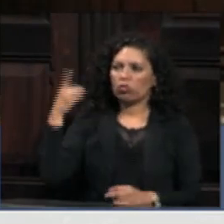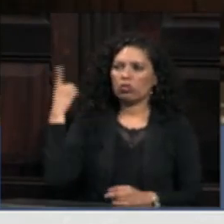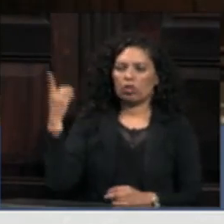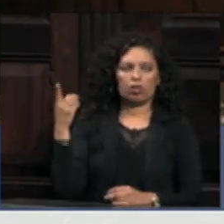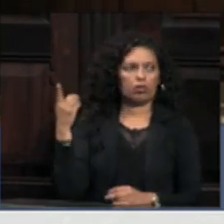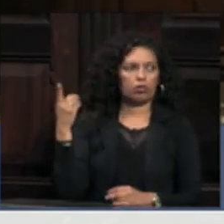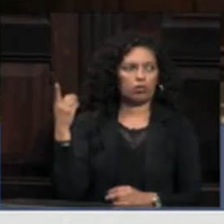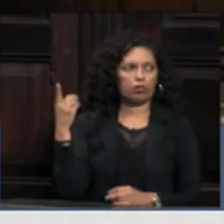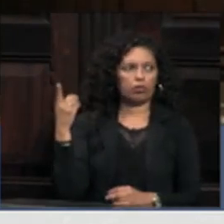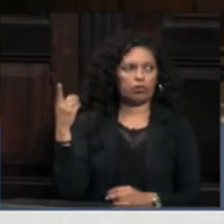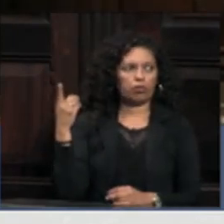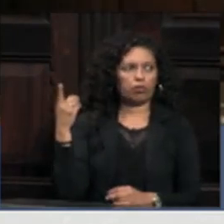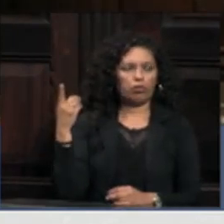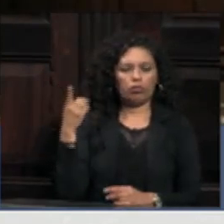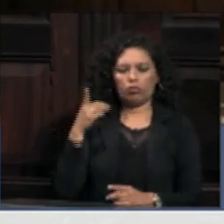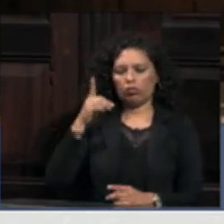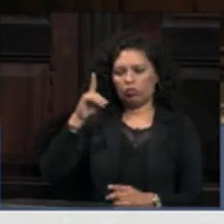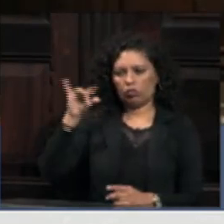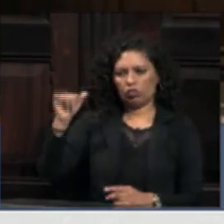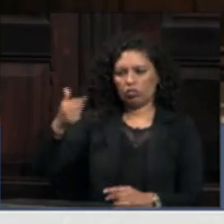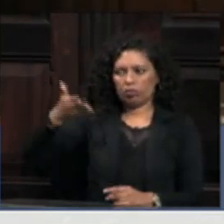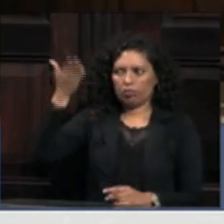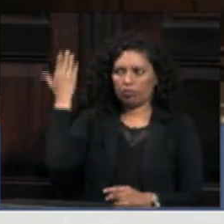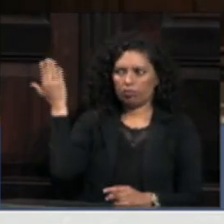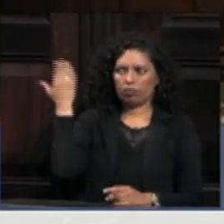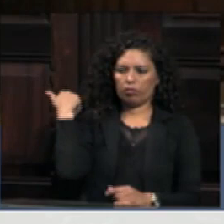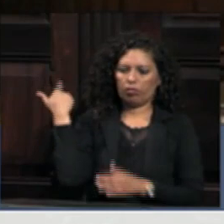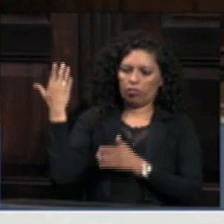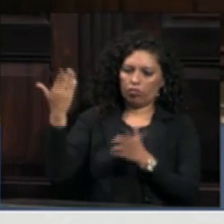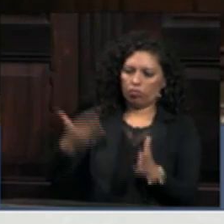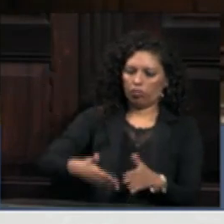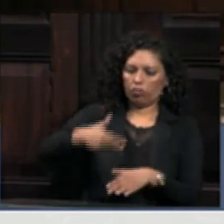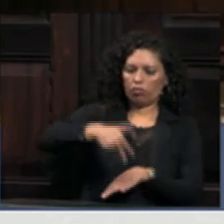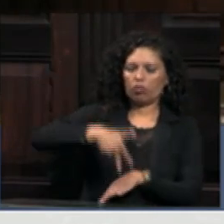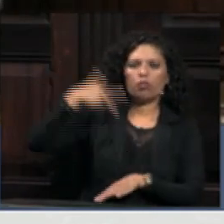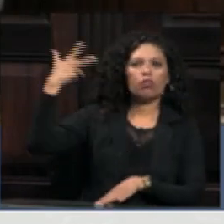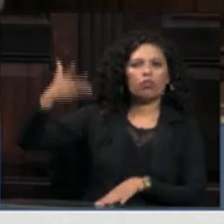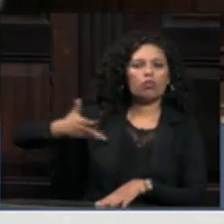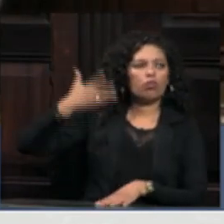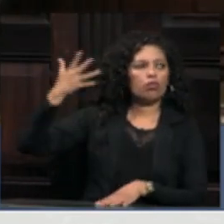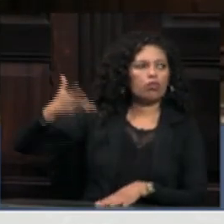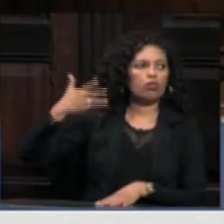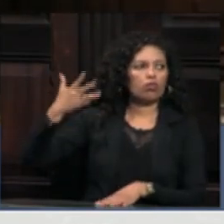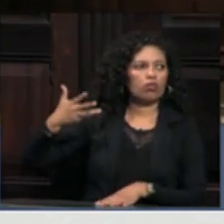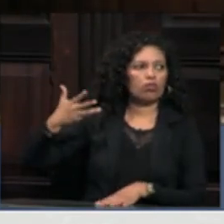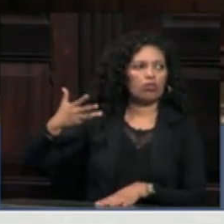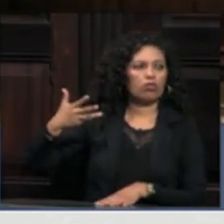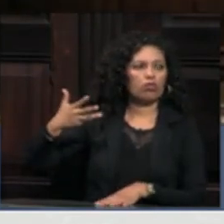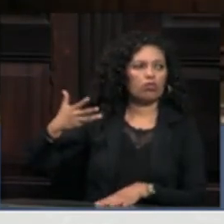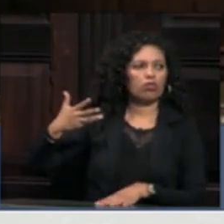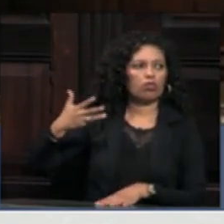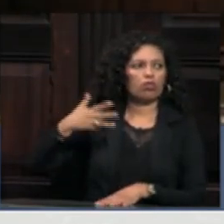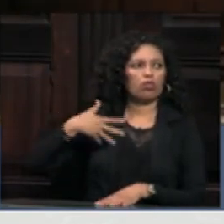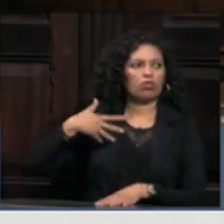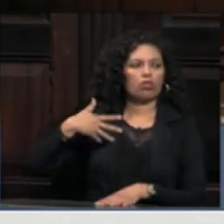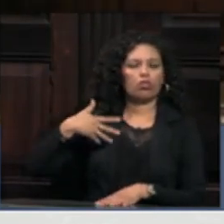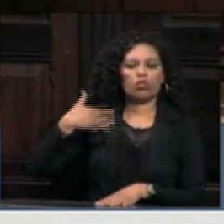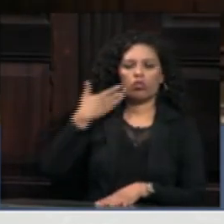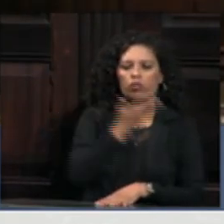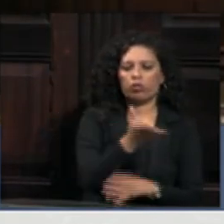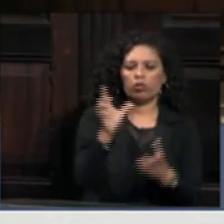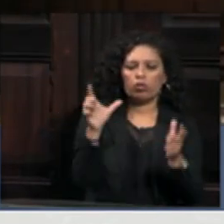há dias atrás, senhor presidente, eu estive aqui na Superintendência Regional do